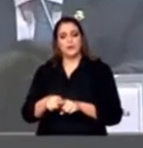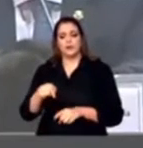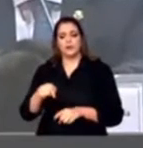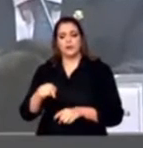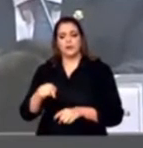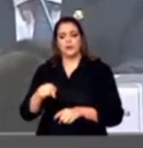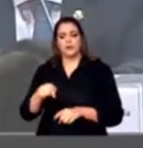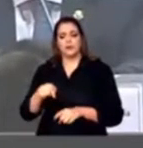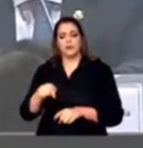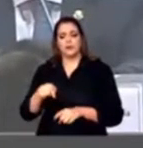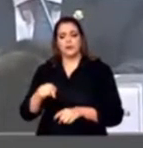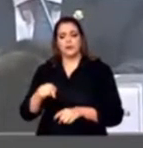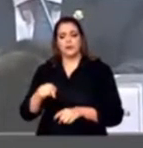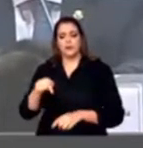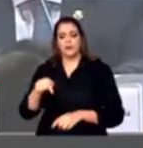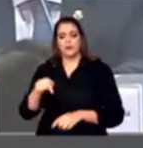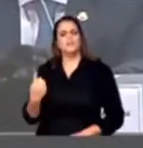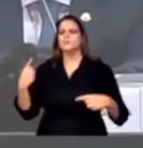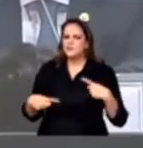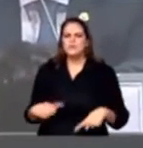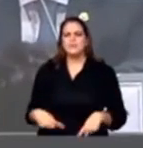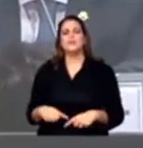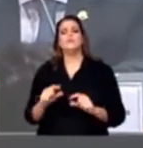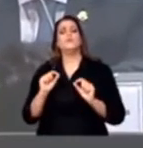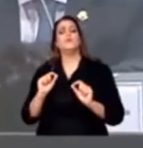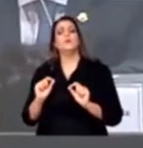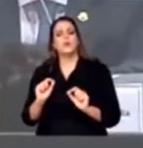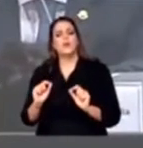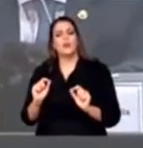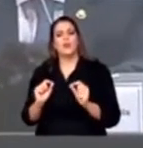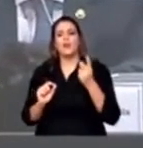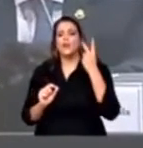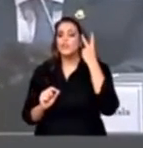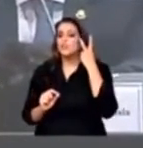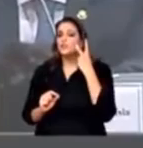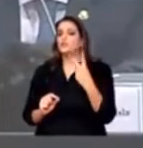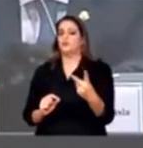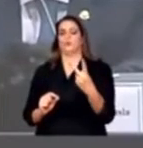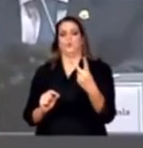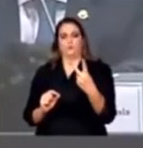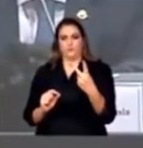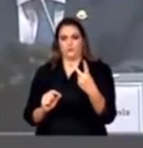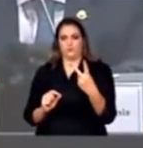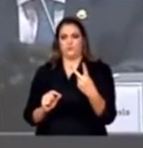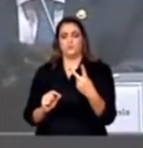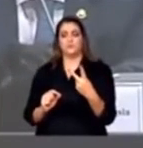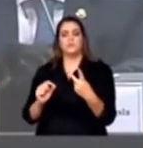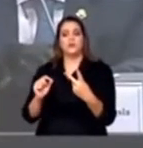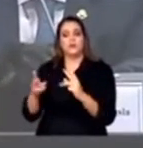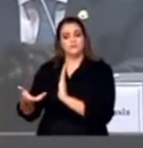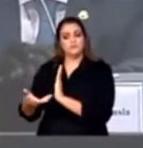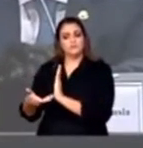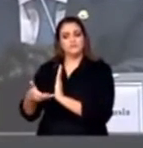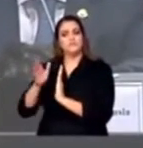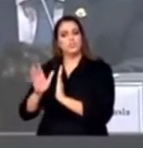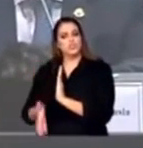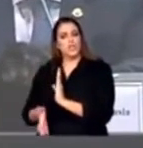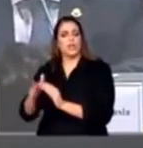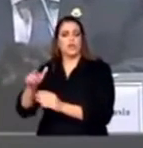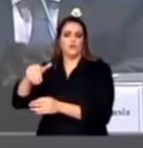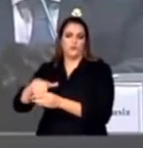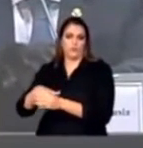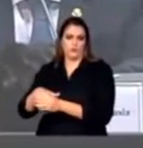nós colocamos e nos limitamos fatos que vieram da Câmara dos Deputados. A esses fatos, pelo menos na minha